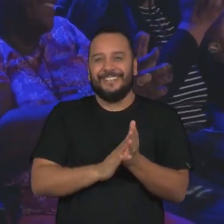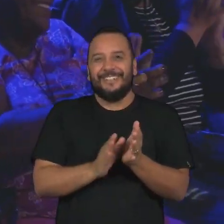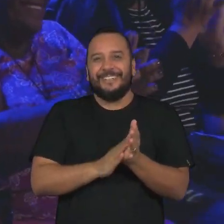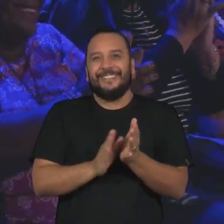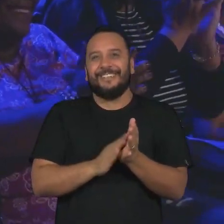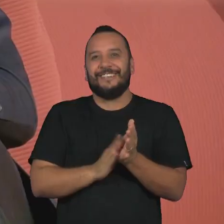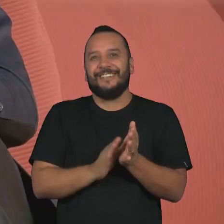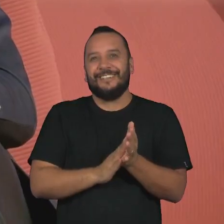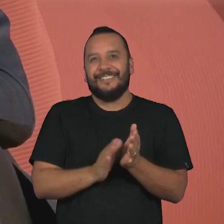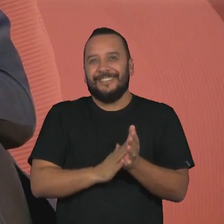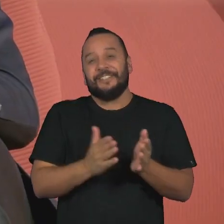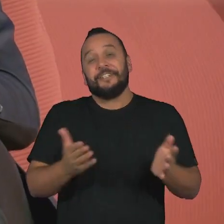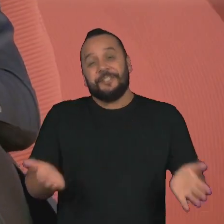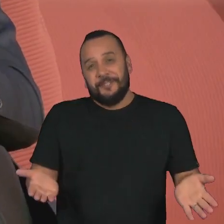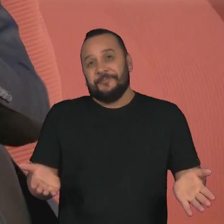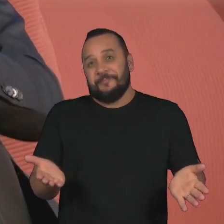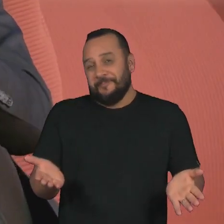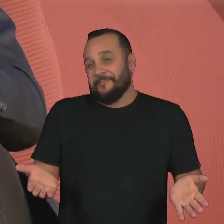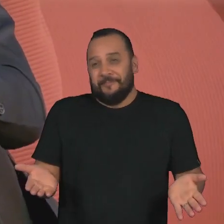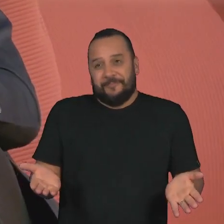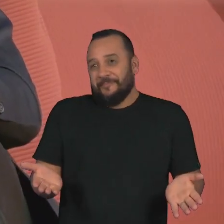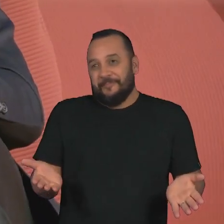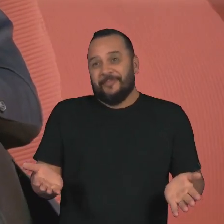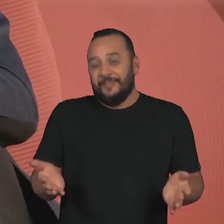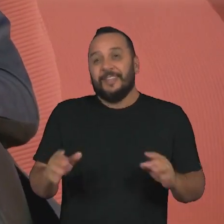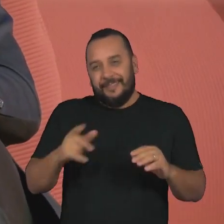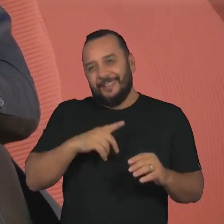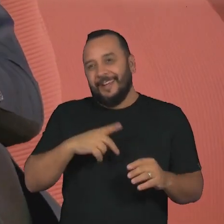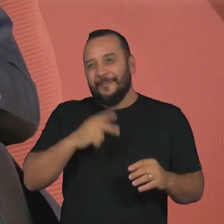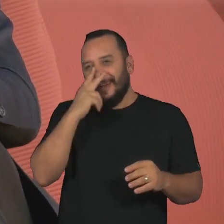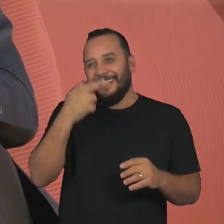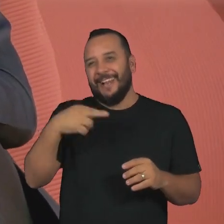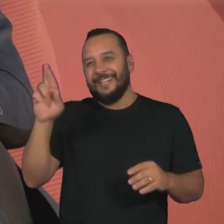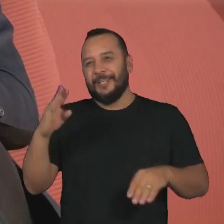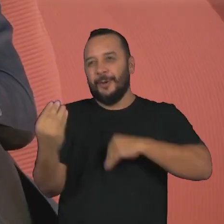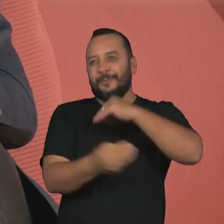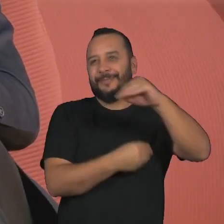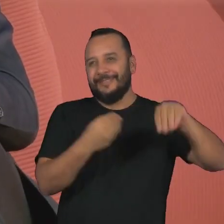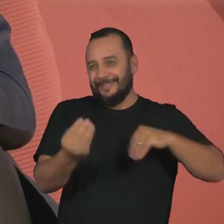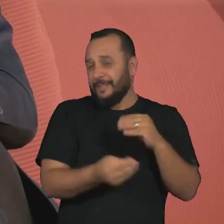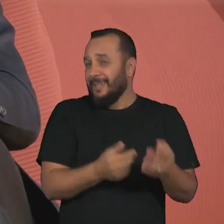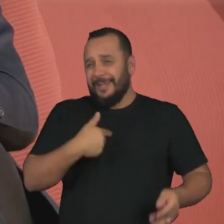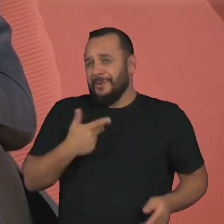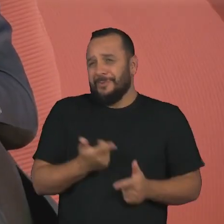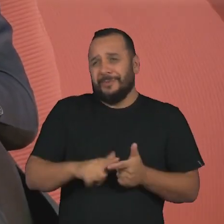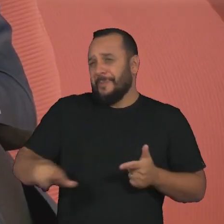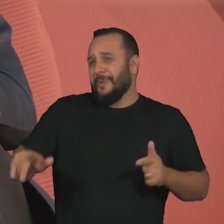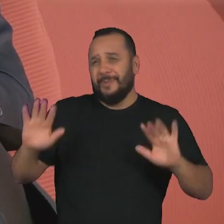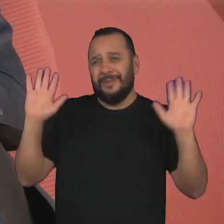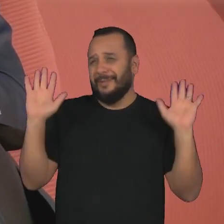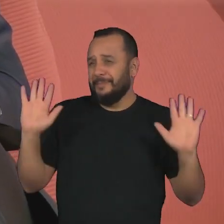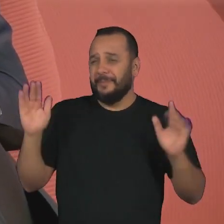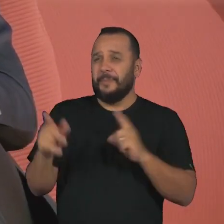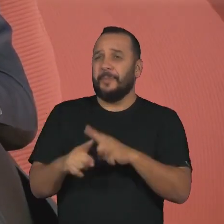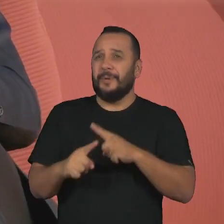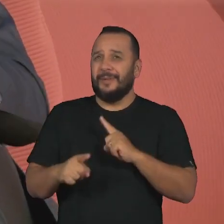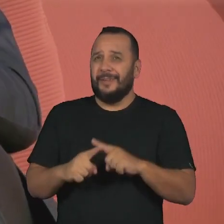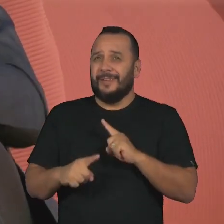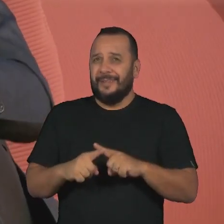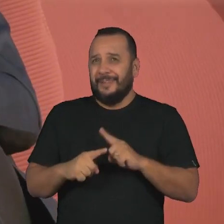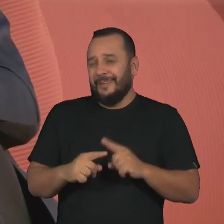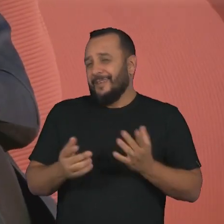Eu quero dizer assim, tem um pouco disso, né? E eu não tenho problema de falar nisso, porque um